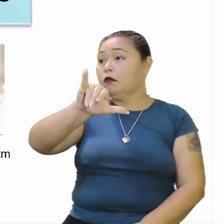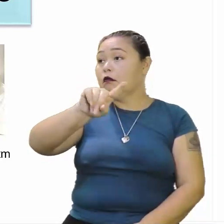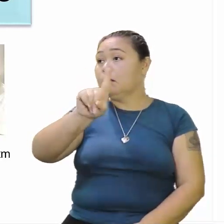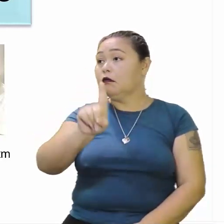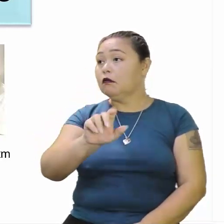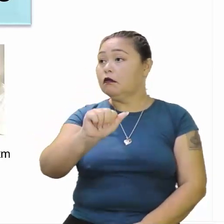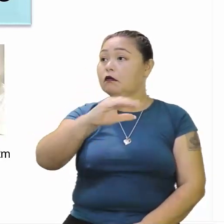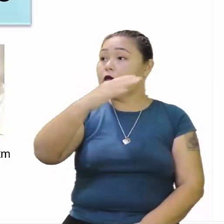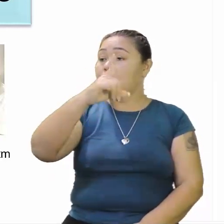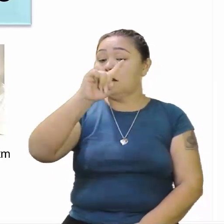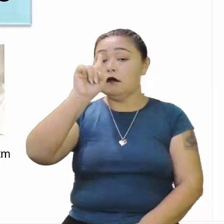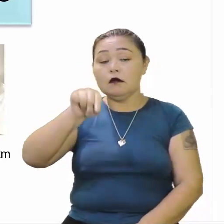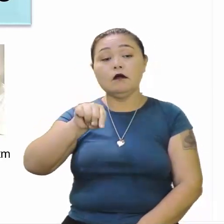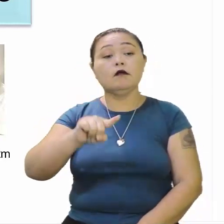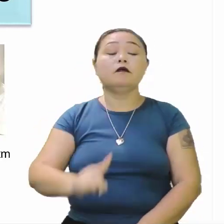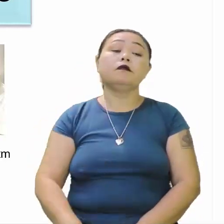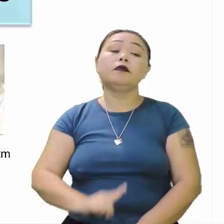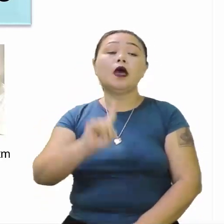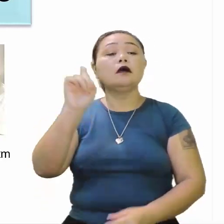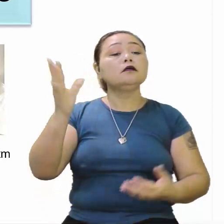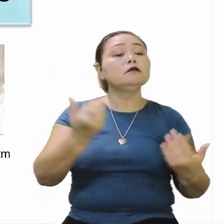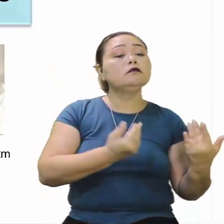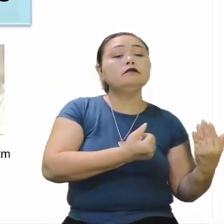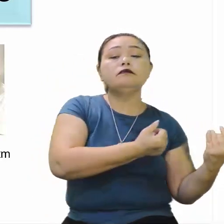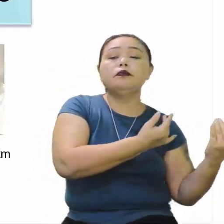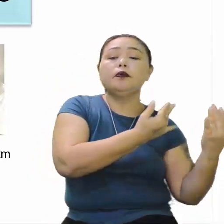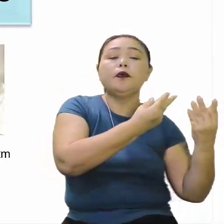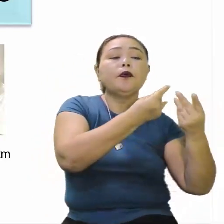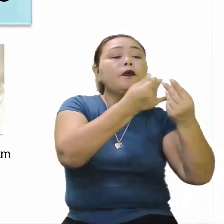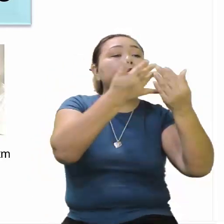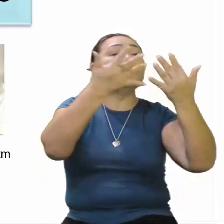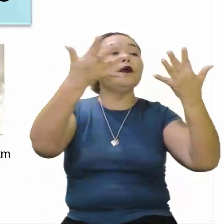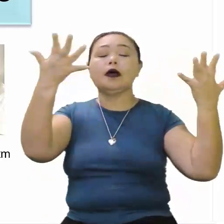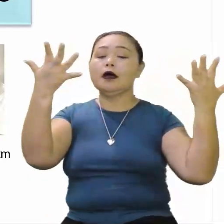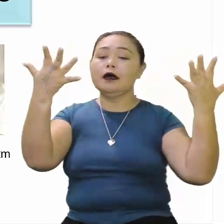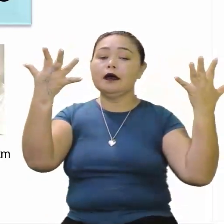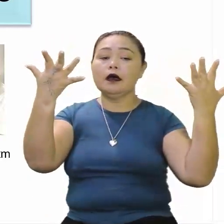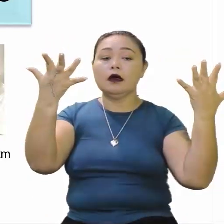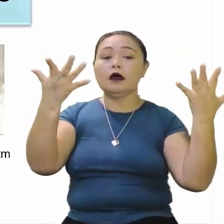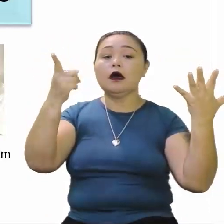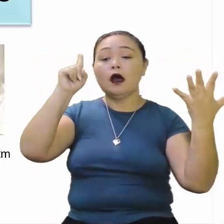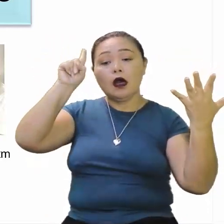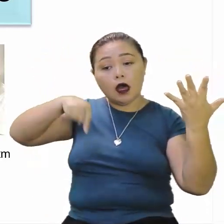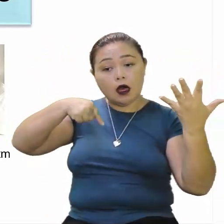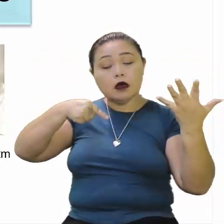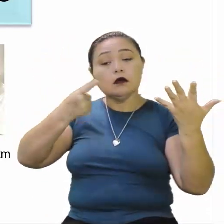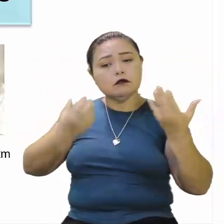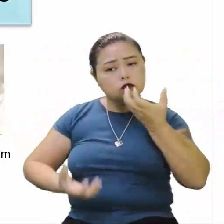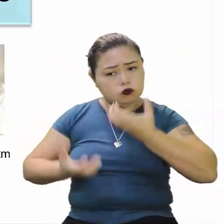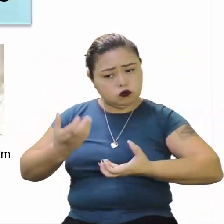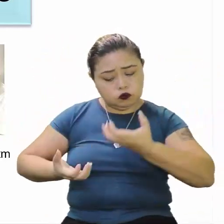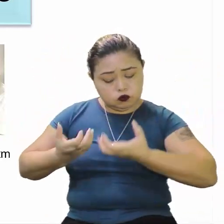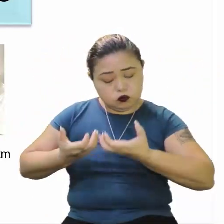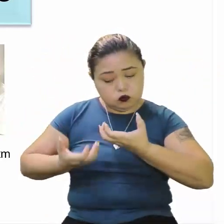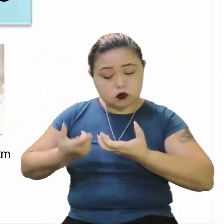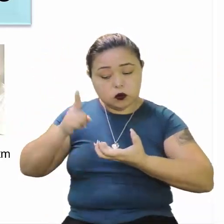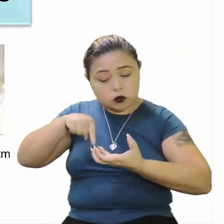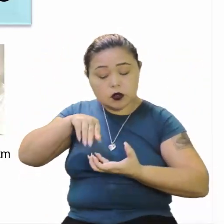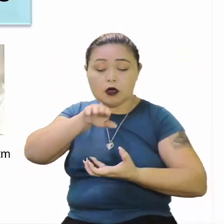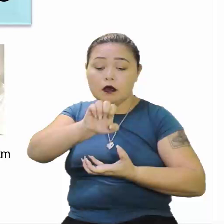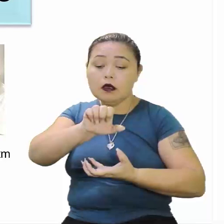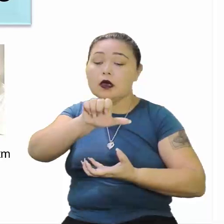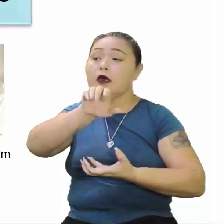vaporização lenta ou espontânea, chamamos de evaporação. Uma vaporização por aquecimento, chamamos